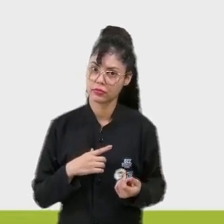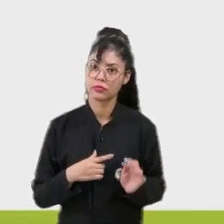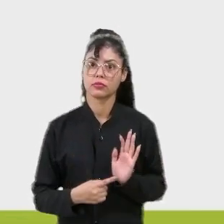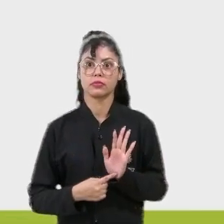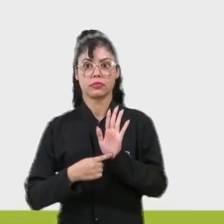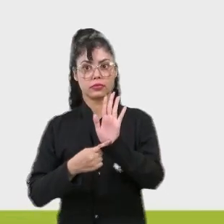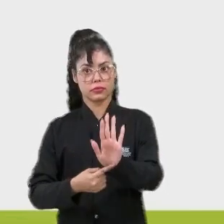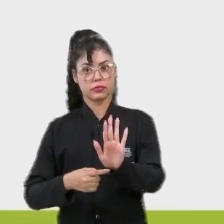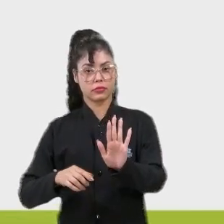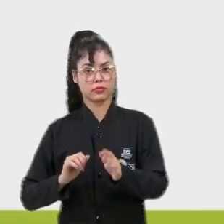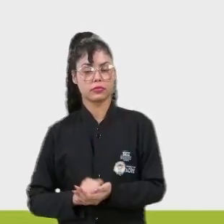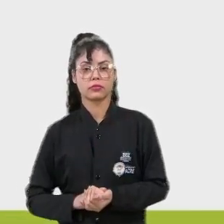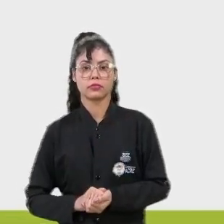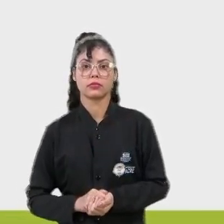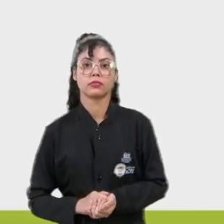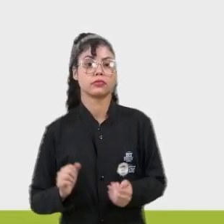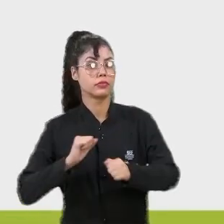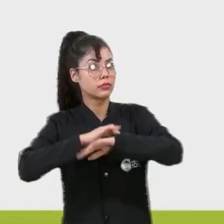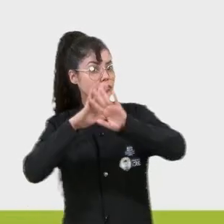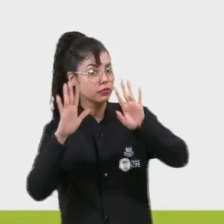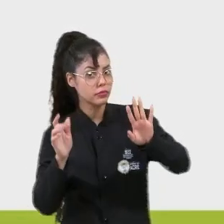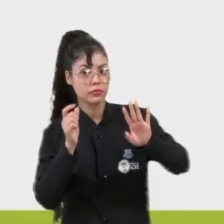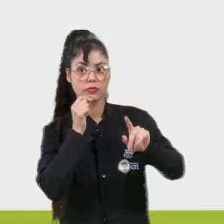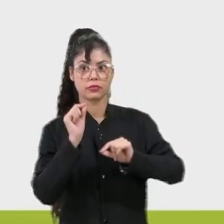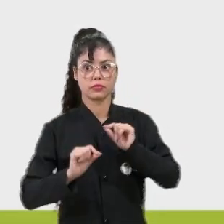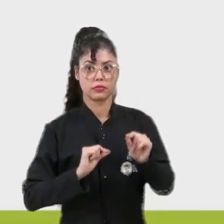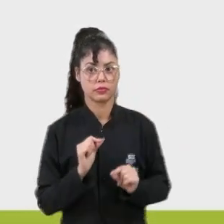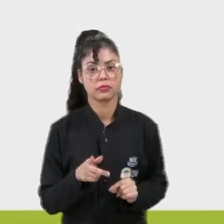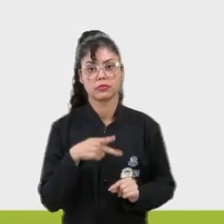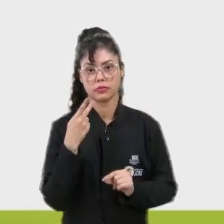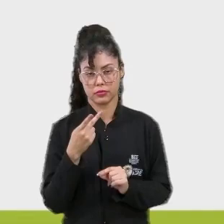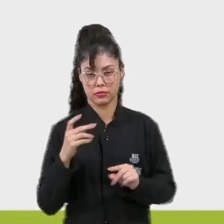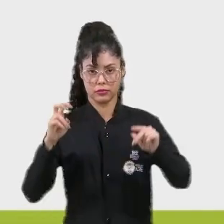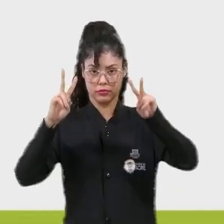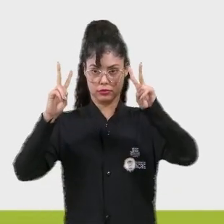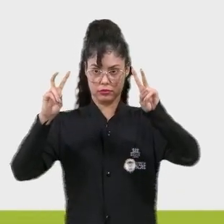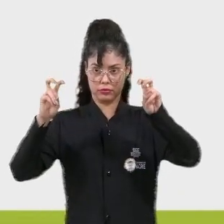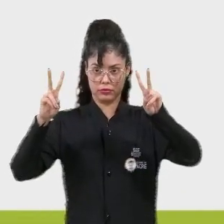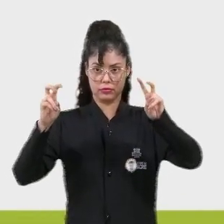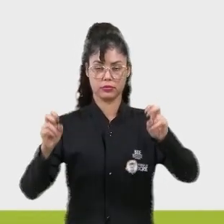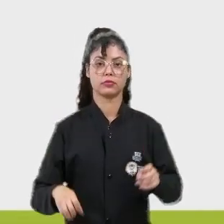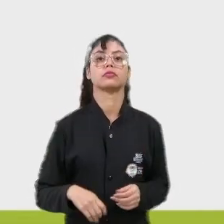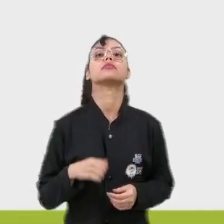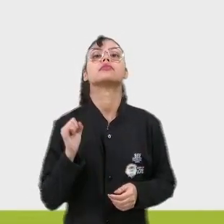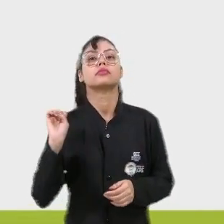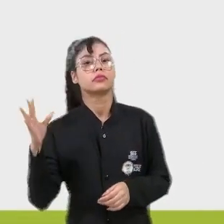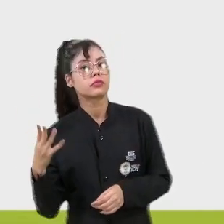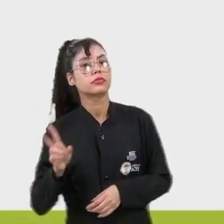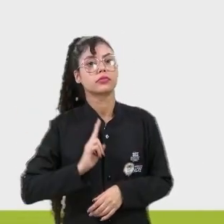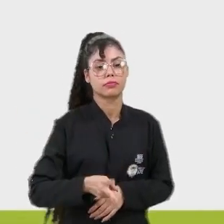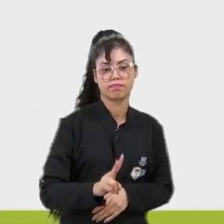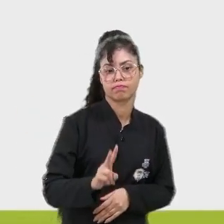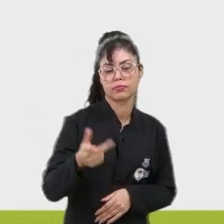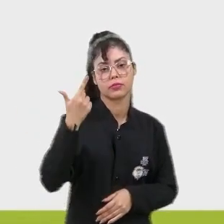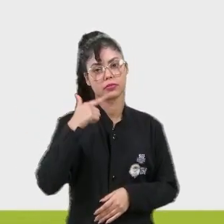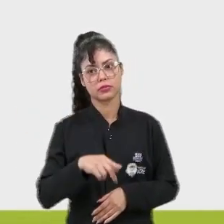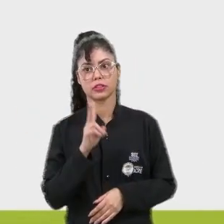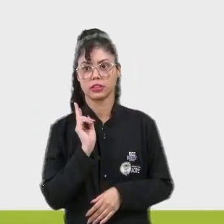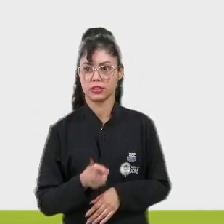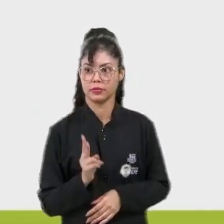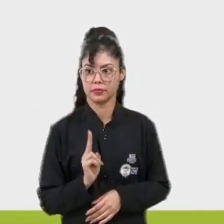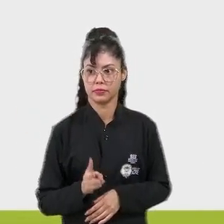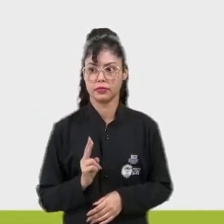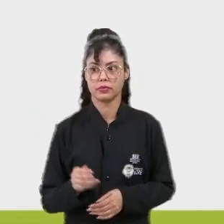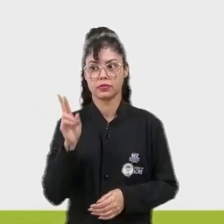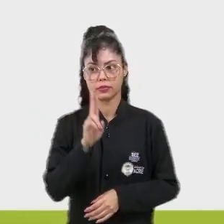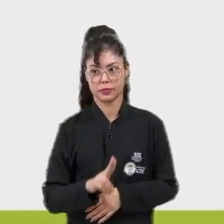implícito aí, ou seja, não está claro, né? Ele fala a respeito dessa dependência aí, dessa interrupção,